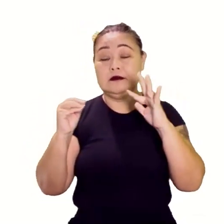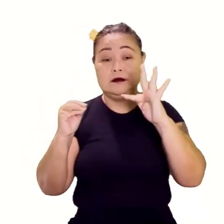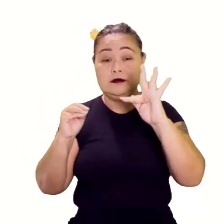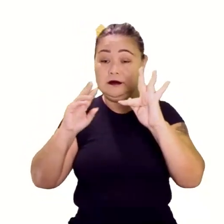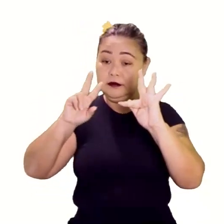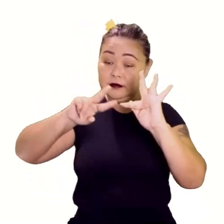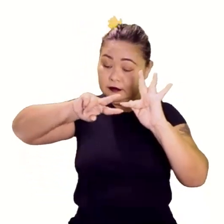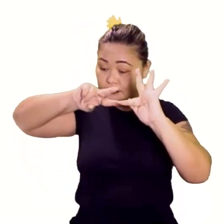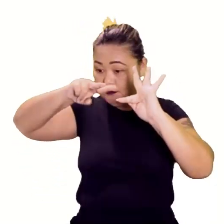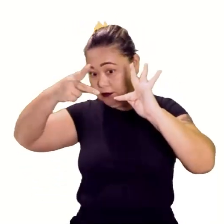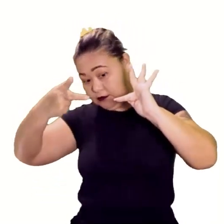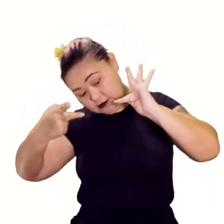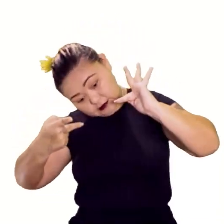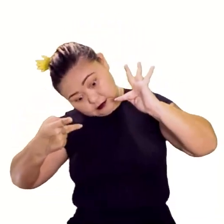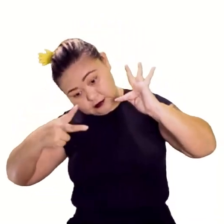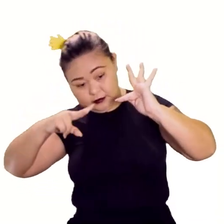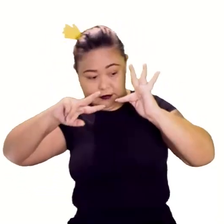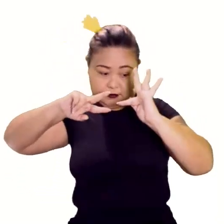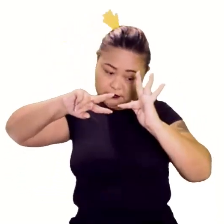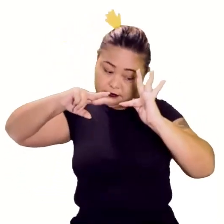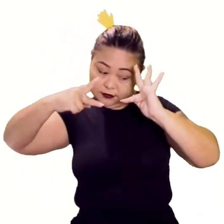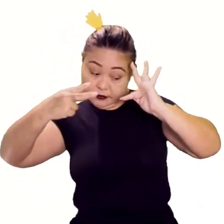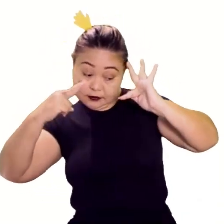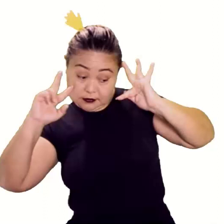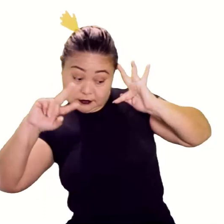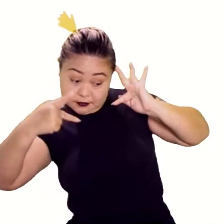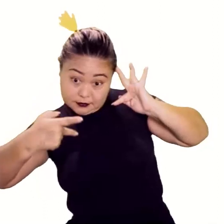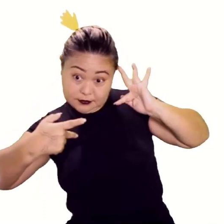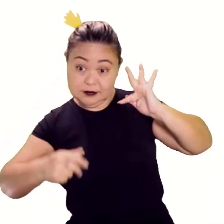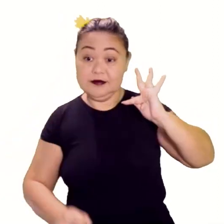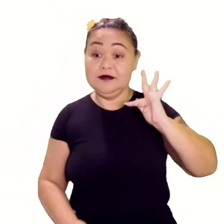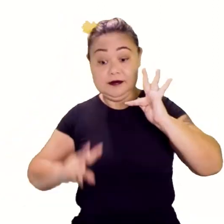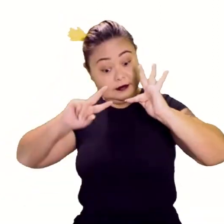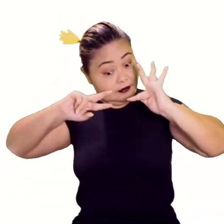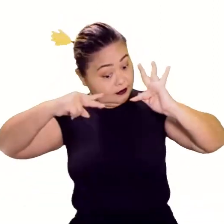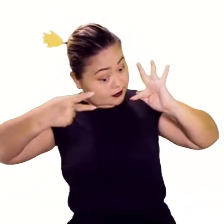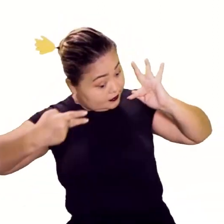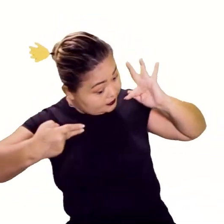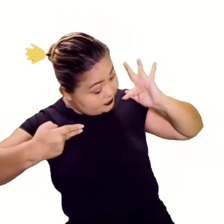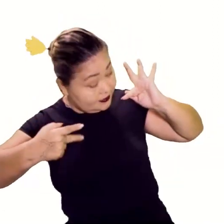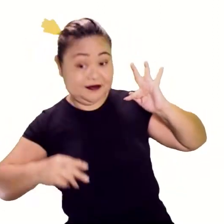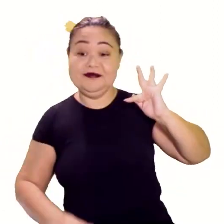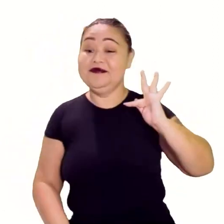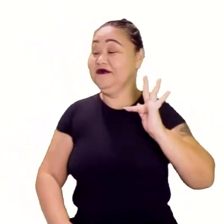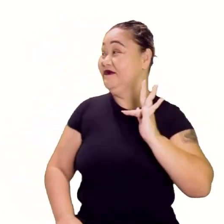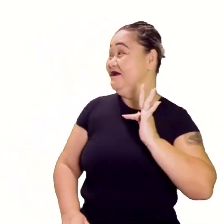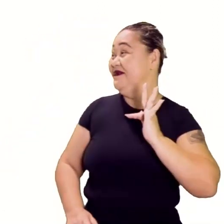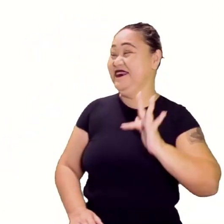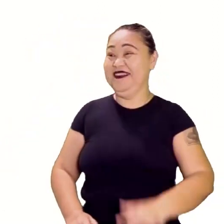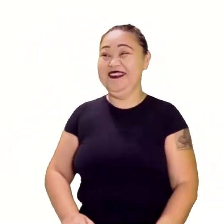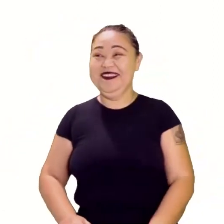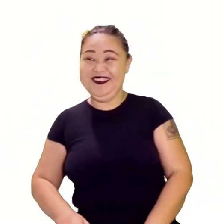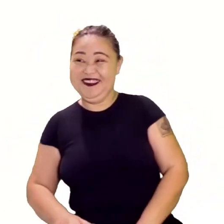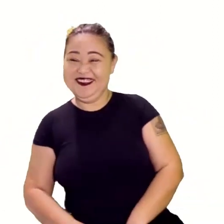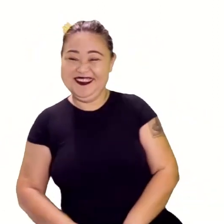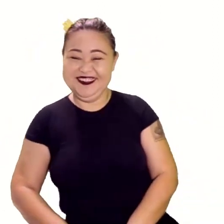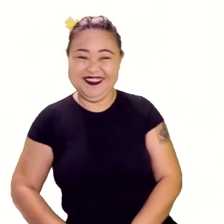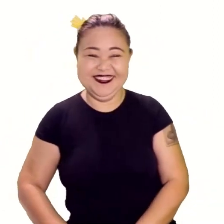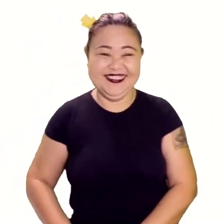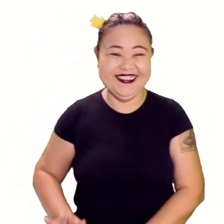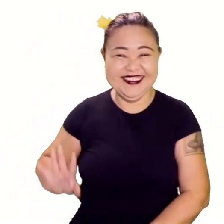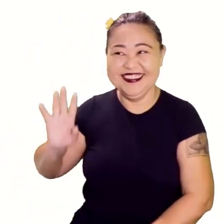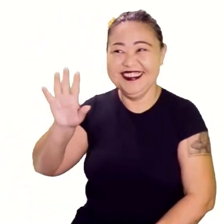Deita e olha deitado. Olha deitado? Muito bem. A professora Adelina também. Olha deitado.